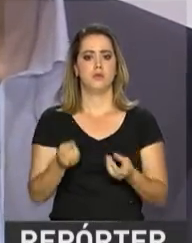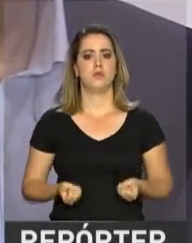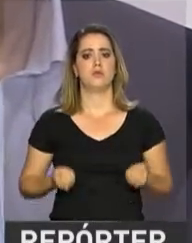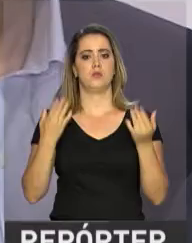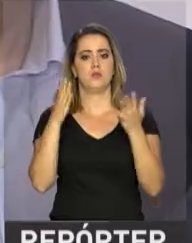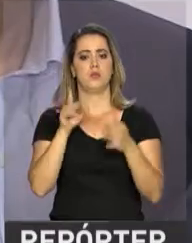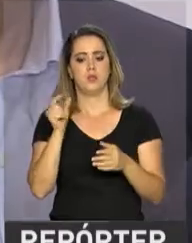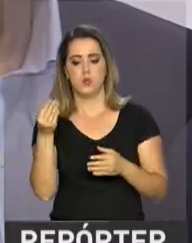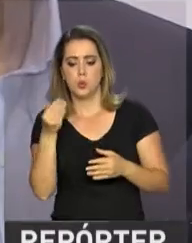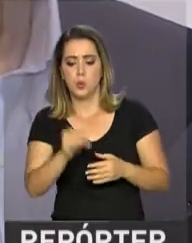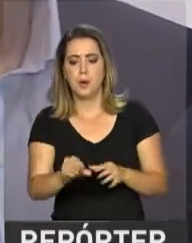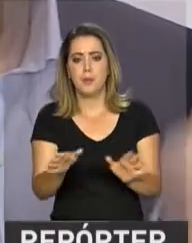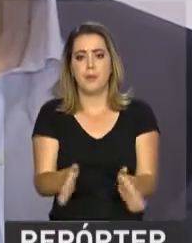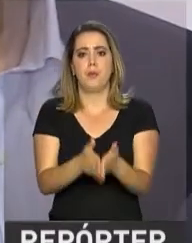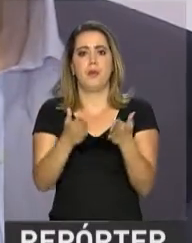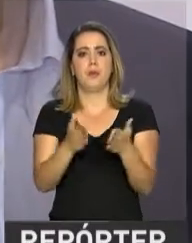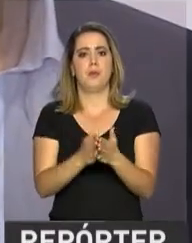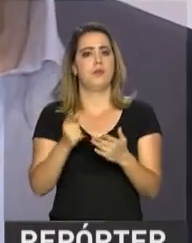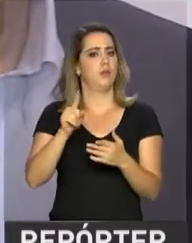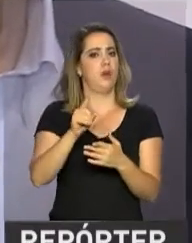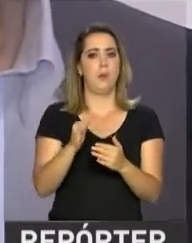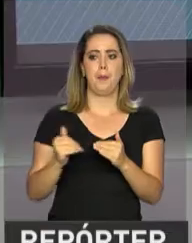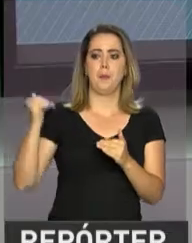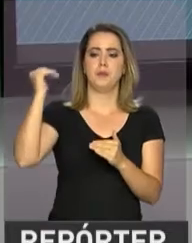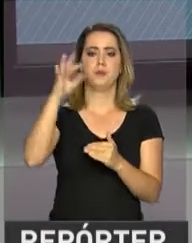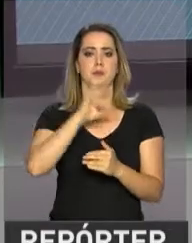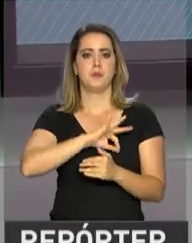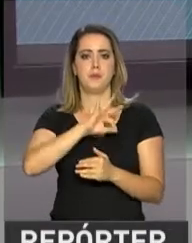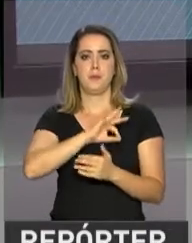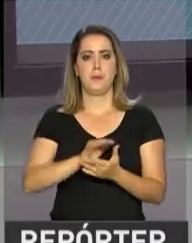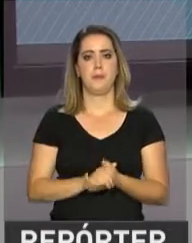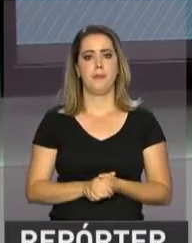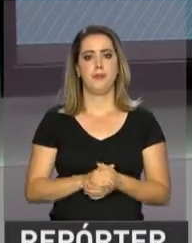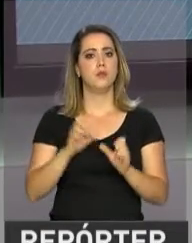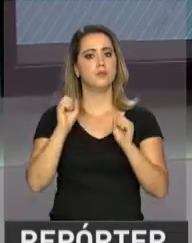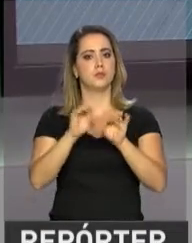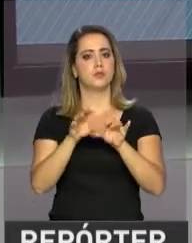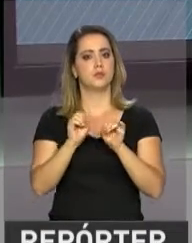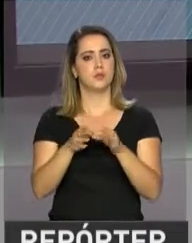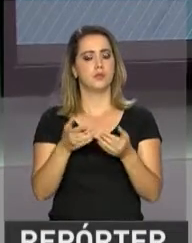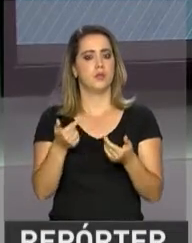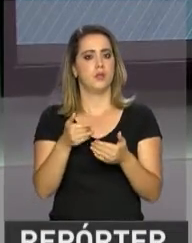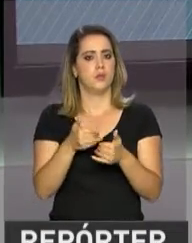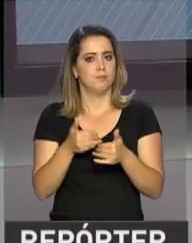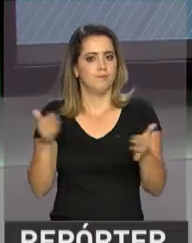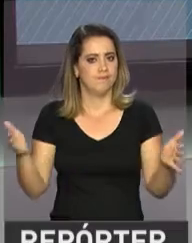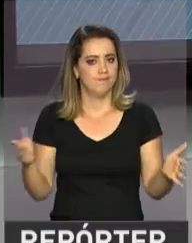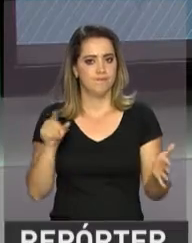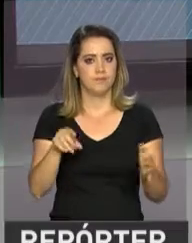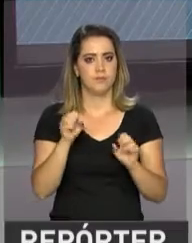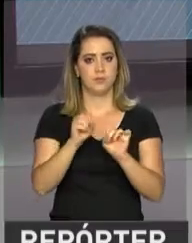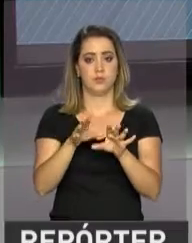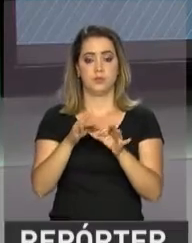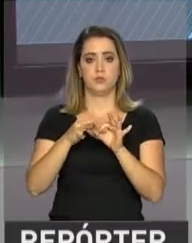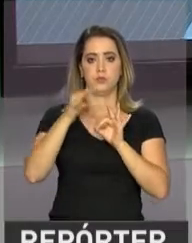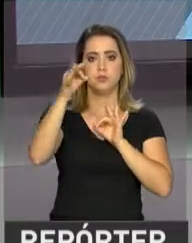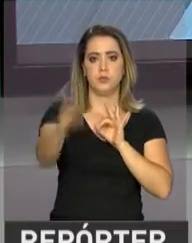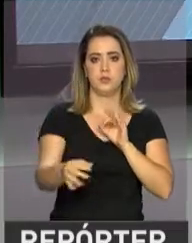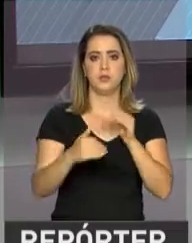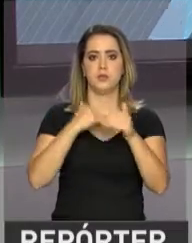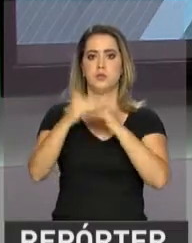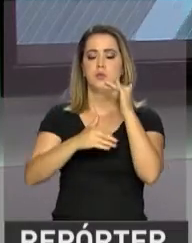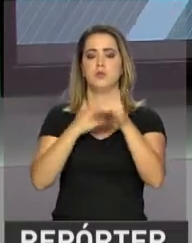não vê para os mais pobres veículos que ganhos melhores salários educação sem fronteiras o ensino à distância